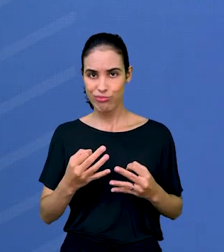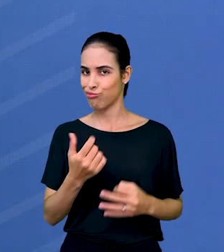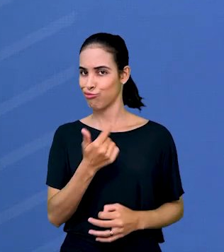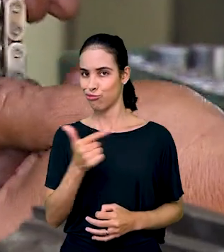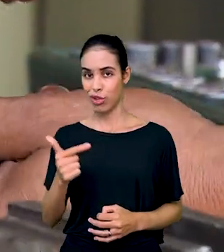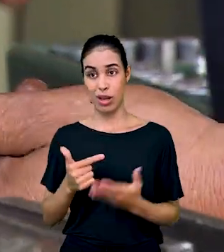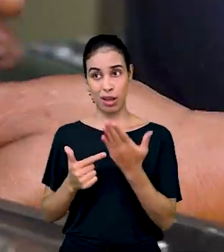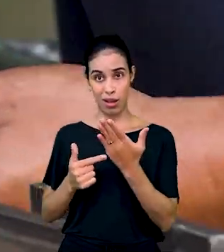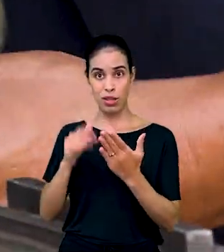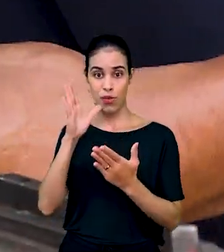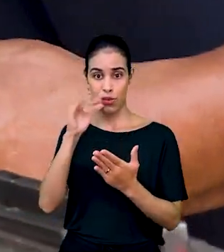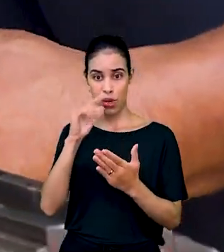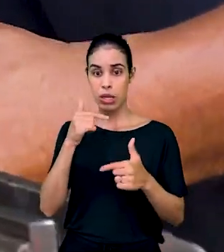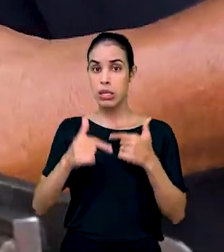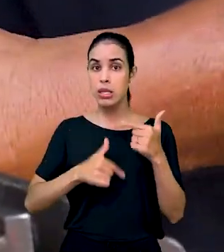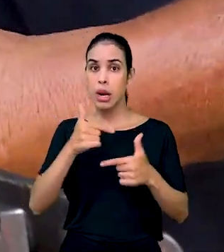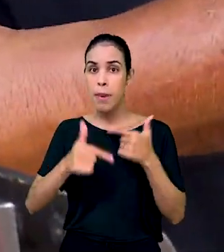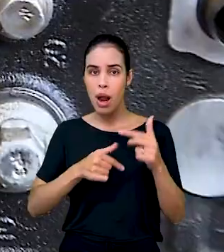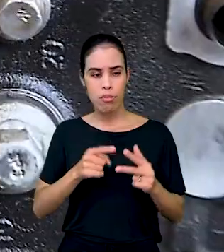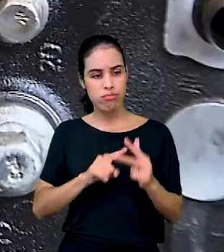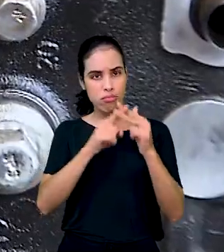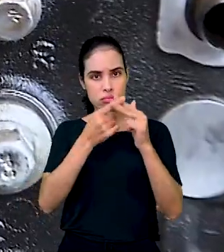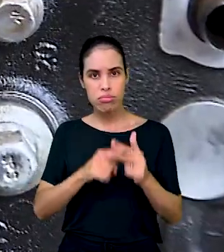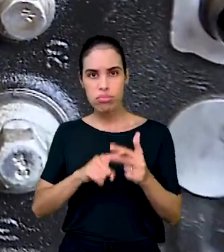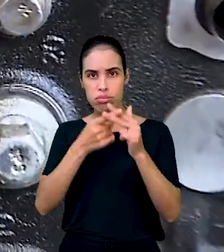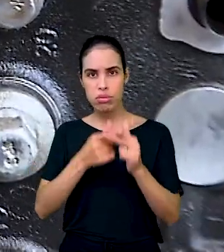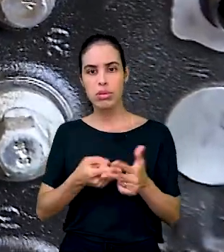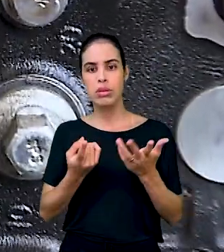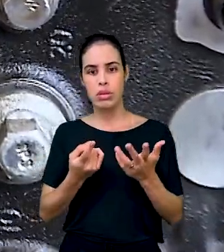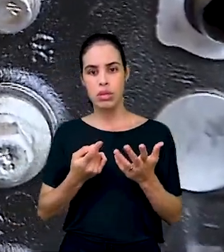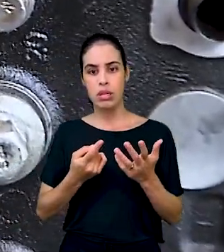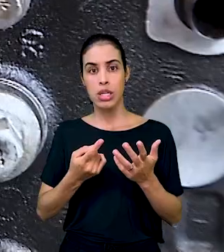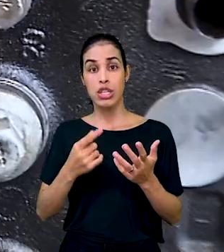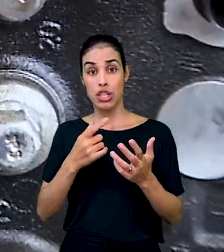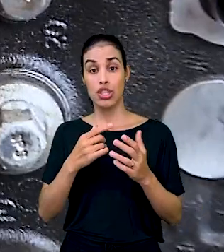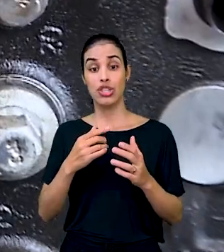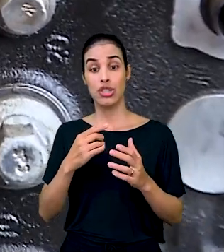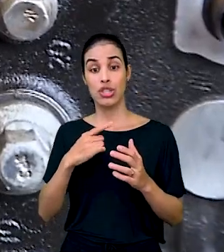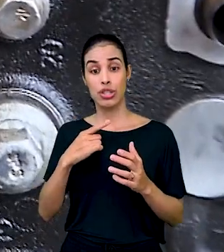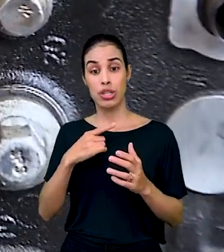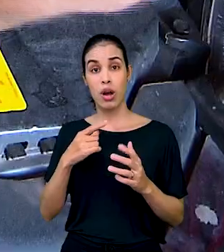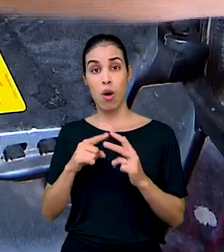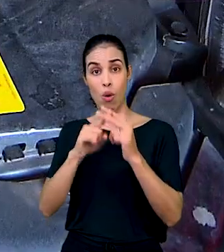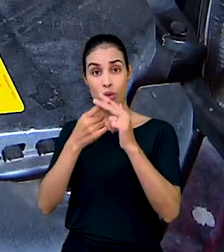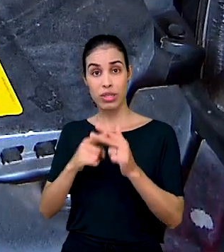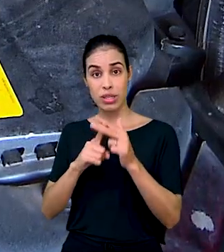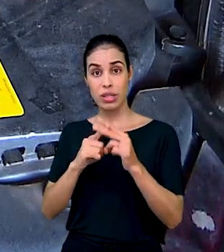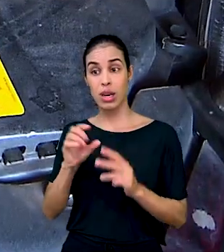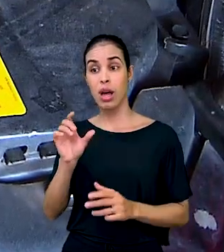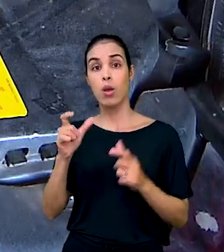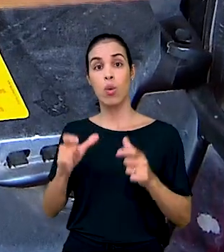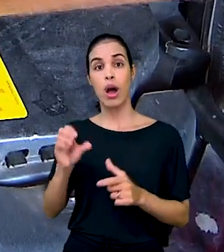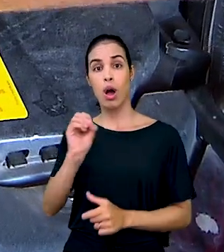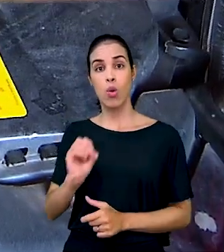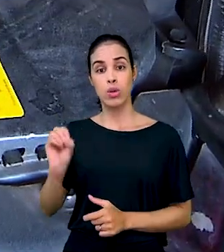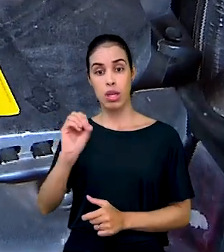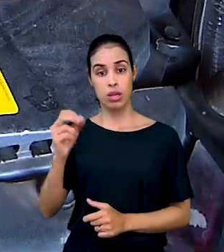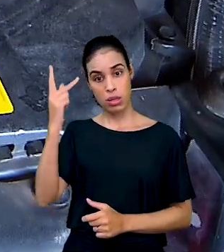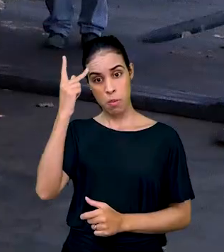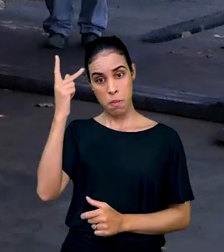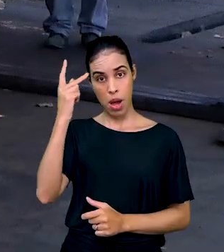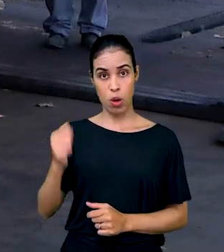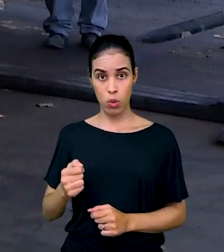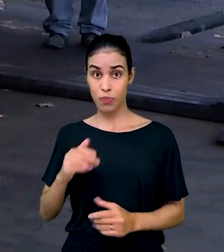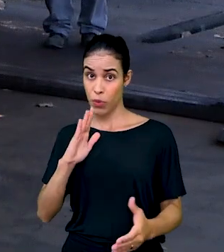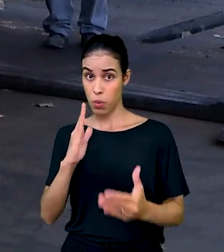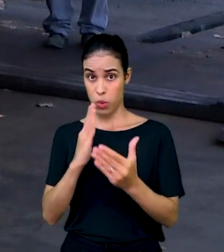individual. O empregado trabalhava como operador mecânico de bomba injetora em uma oficina de Osasco, em São Paulo.